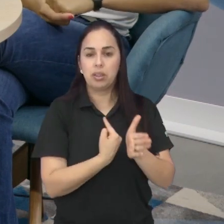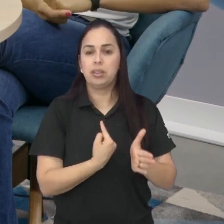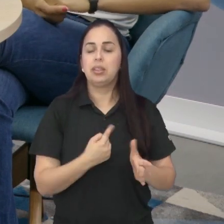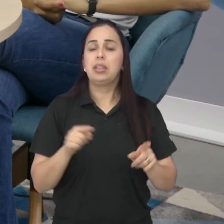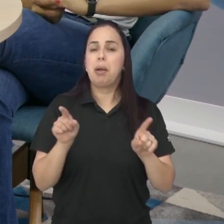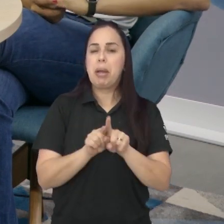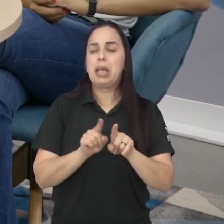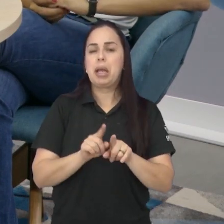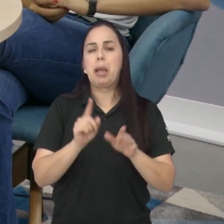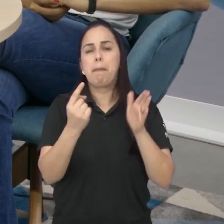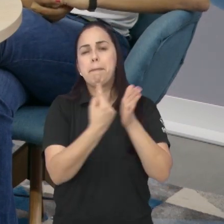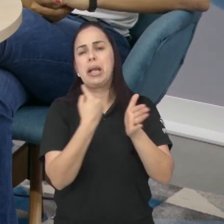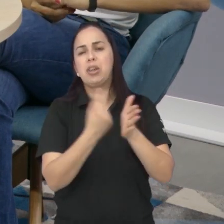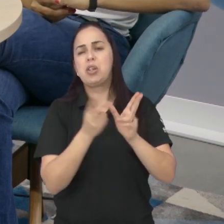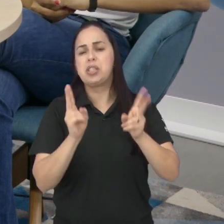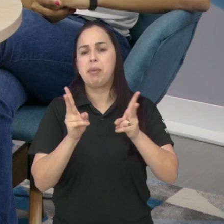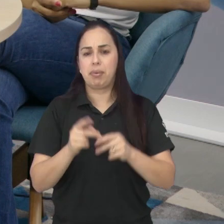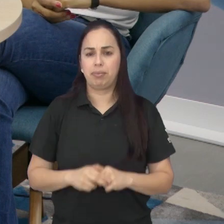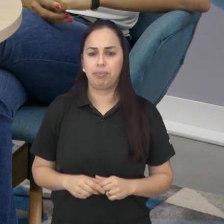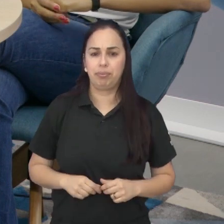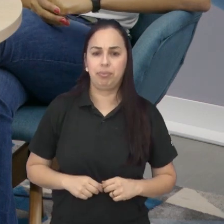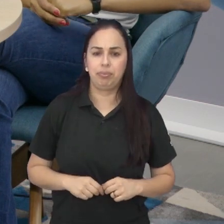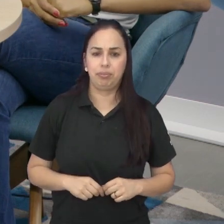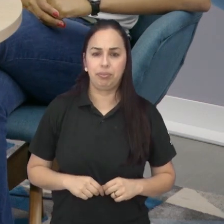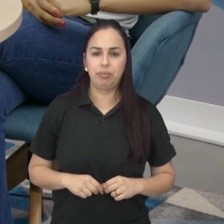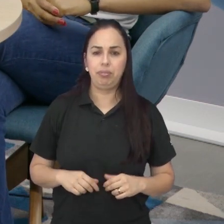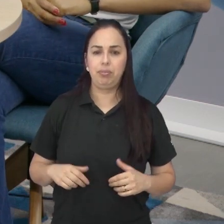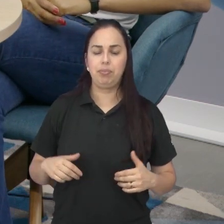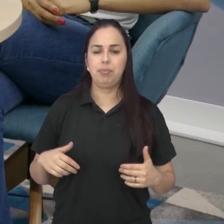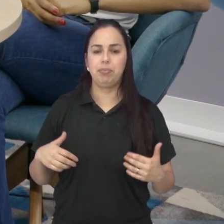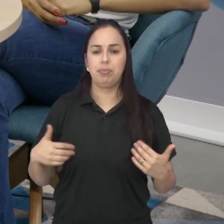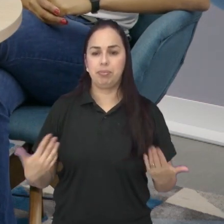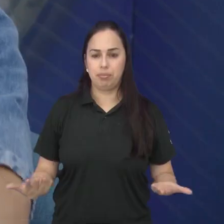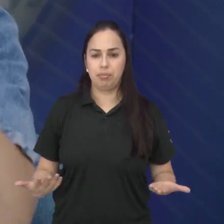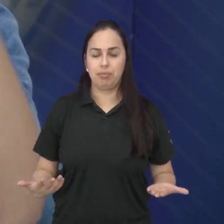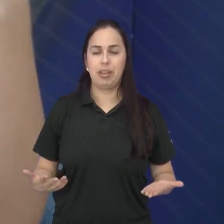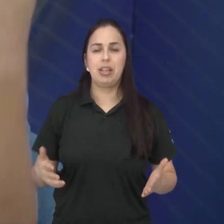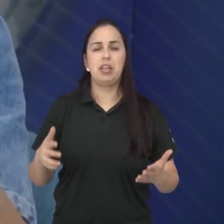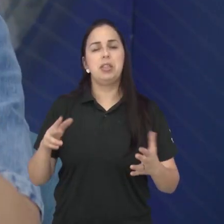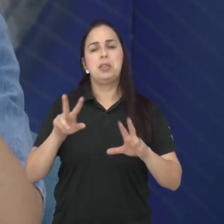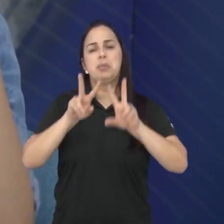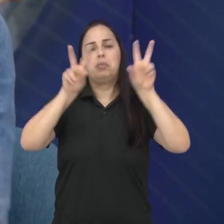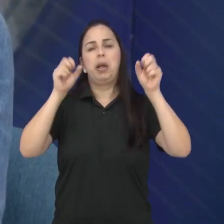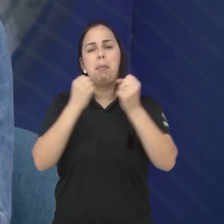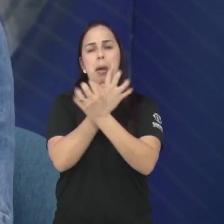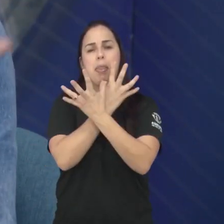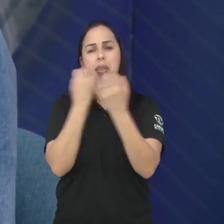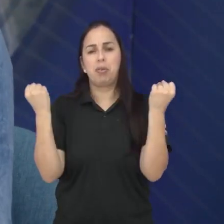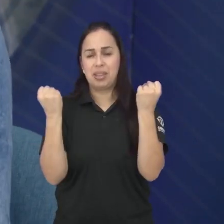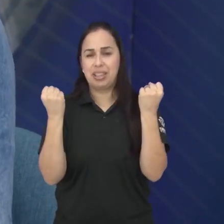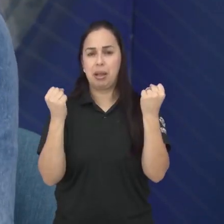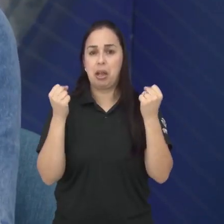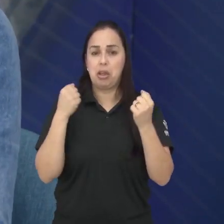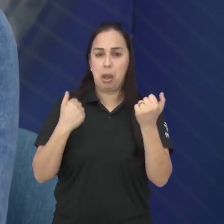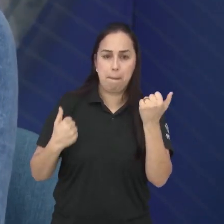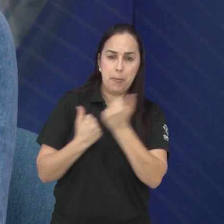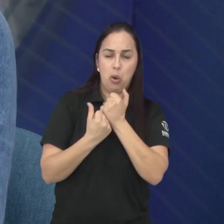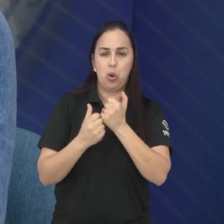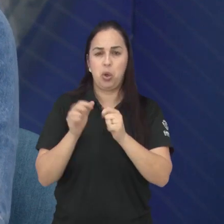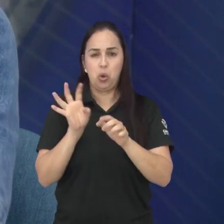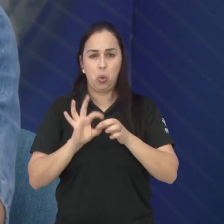também recorrentes das mulheres foi a seguinte... Quando a gente fala de sororidade, apoio, união,